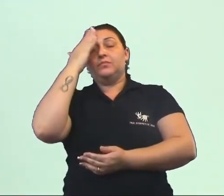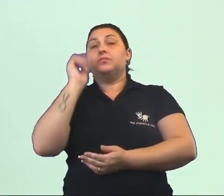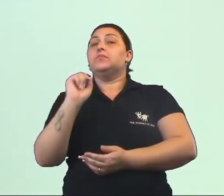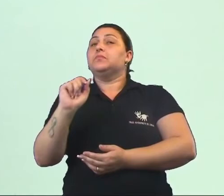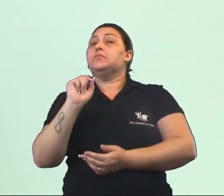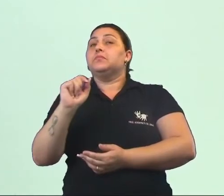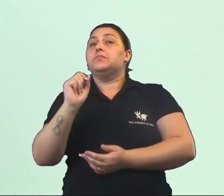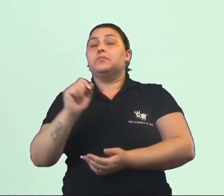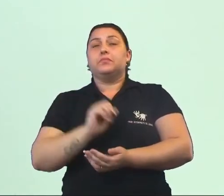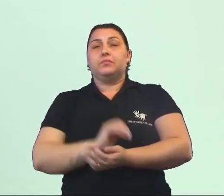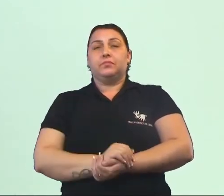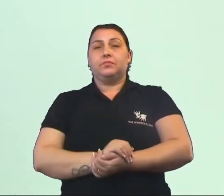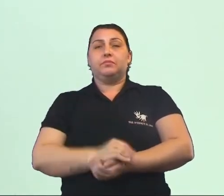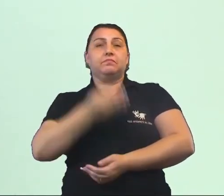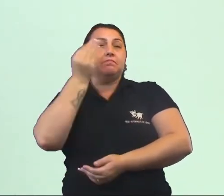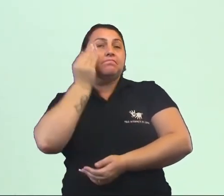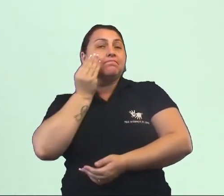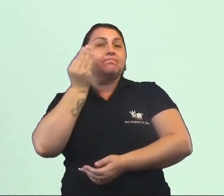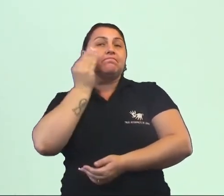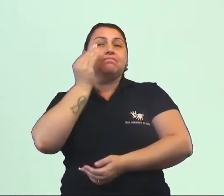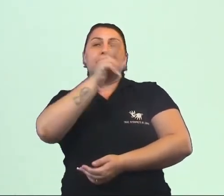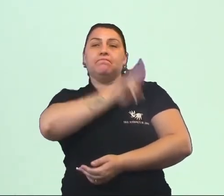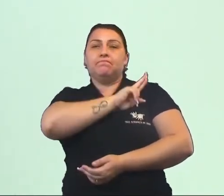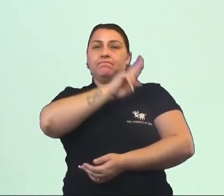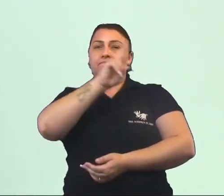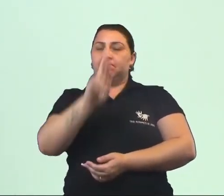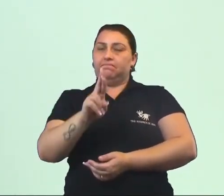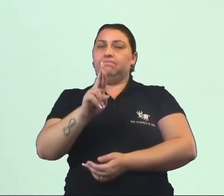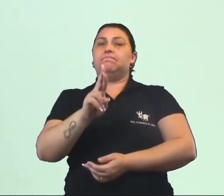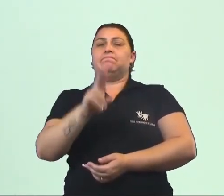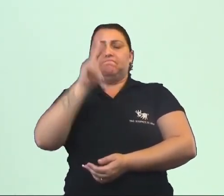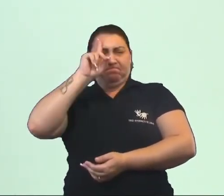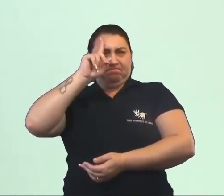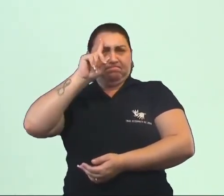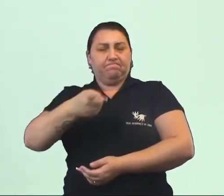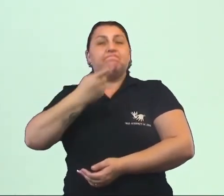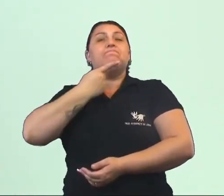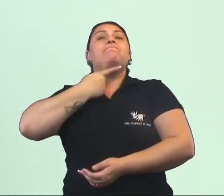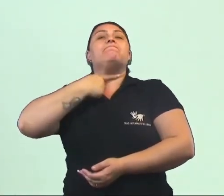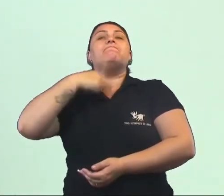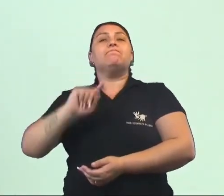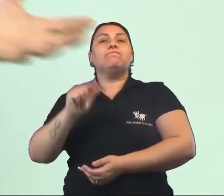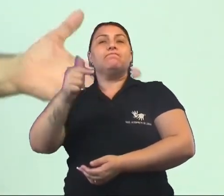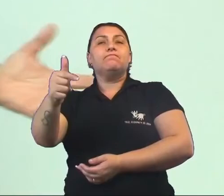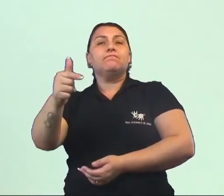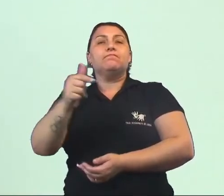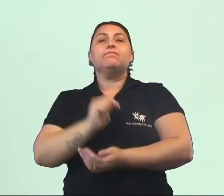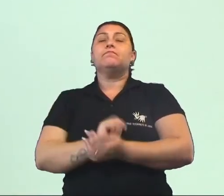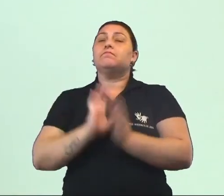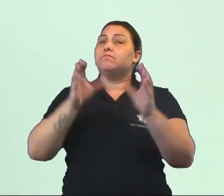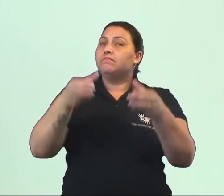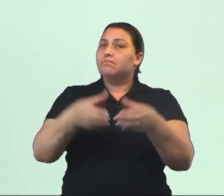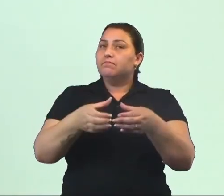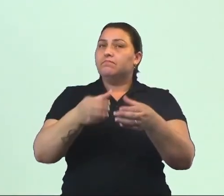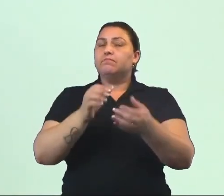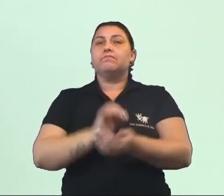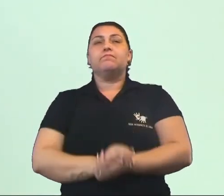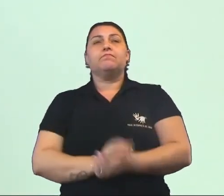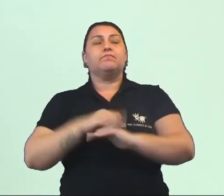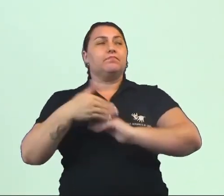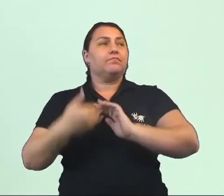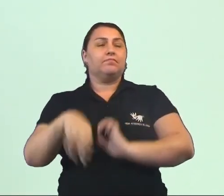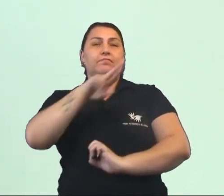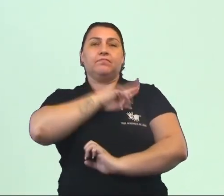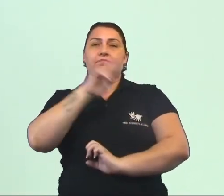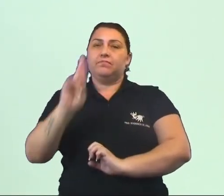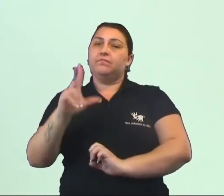que é fundamentalismo? A tentativa de uma religião impor a sua vontade à outra ou à coletividade. Toda